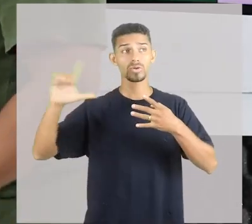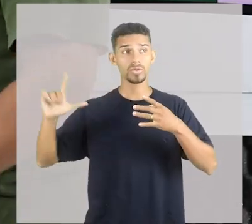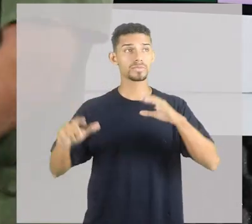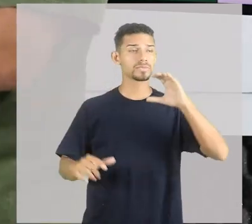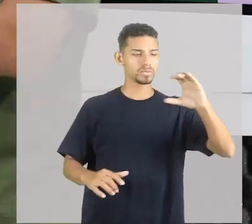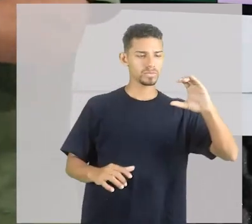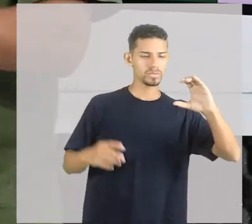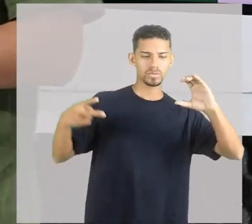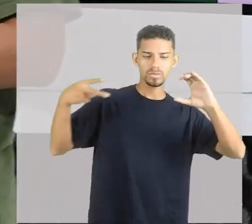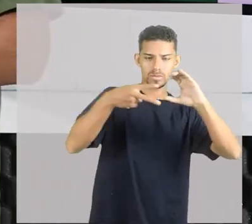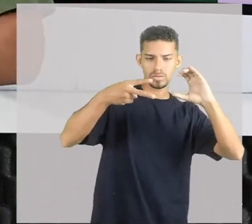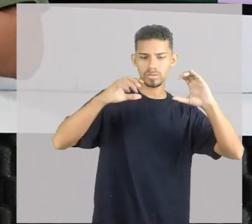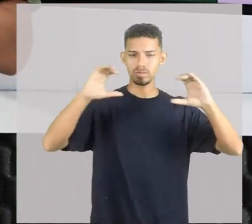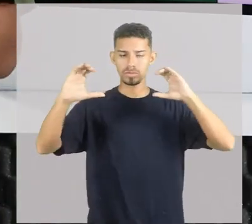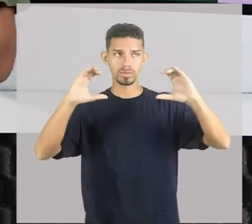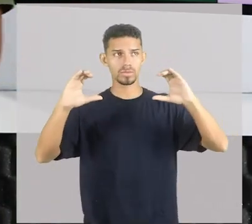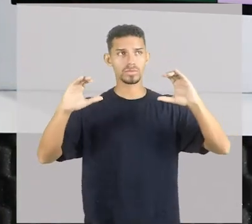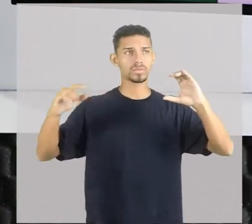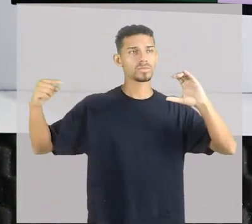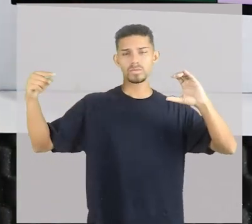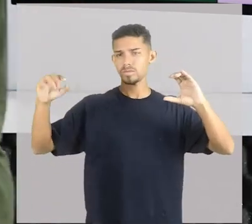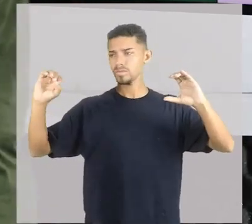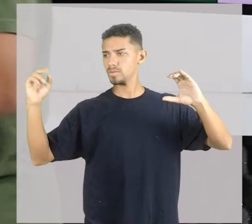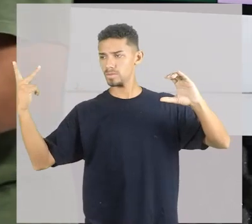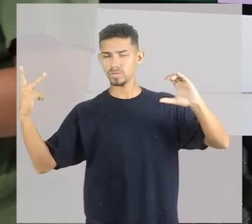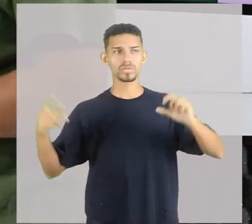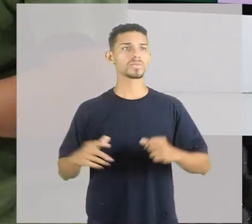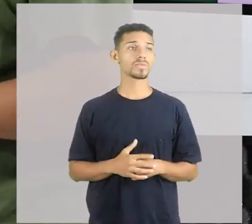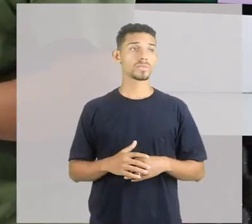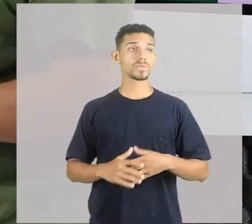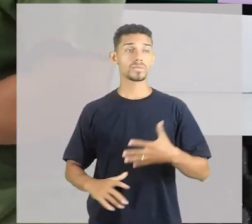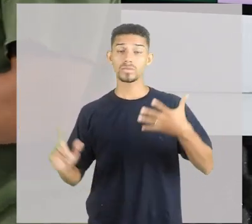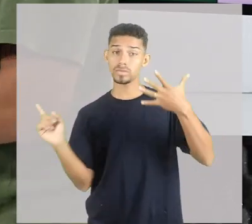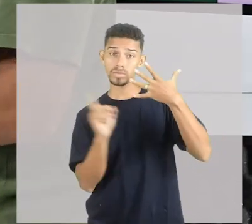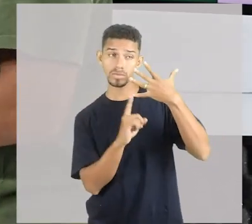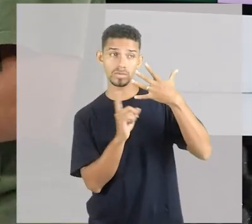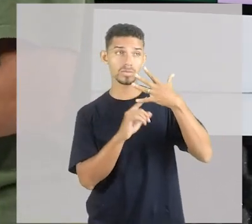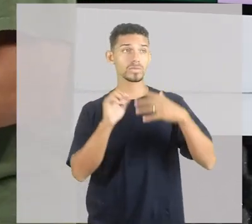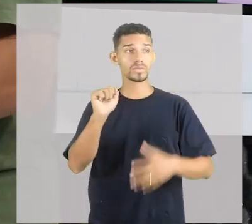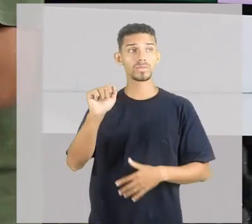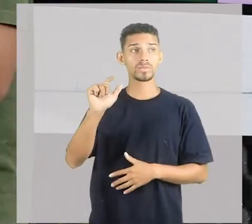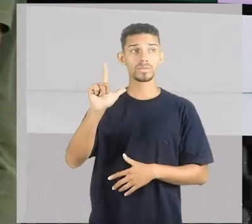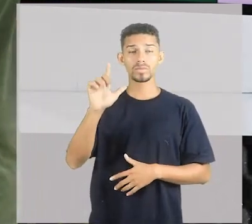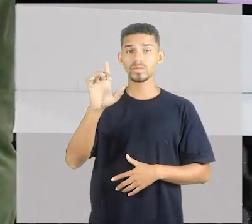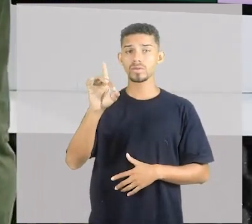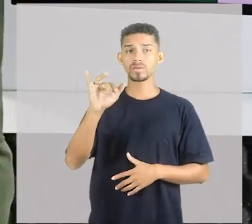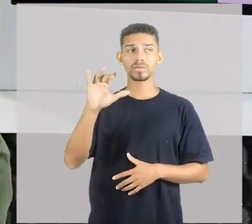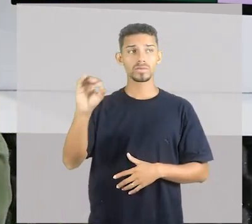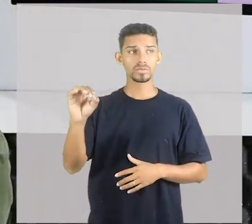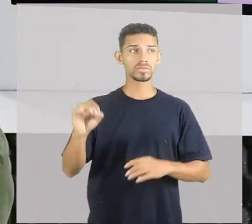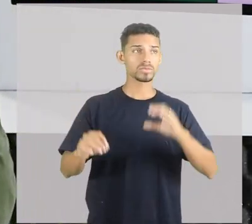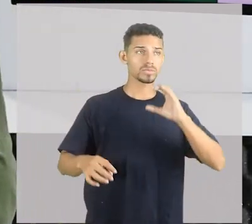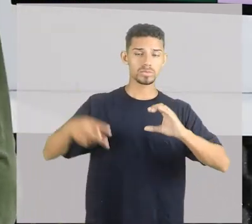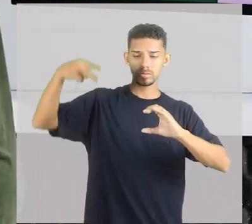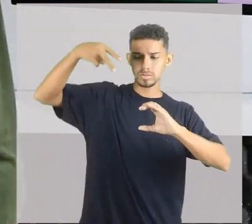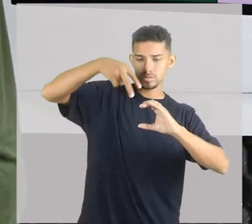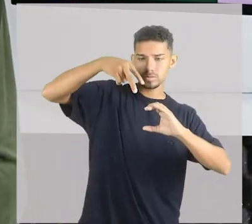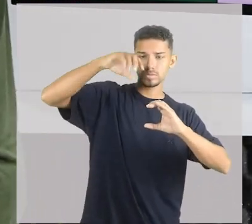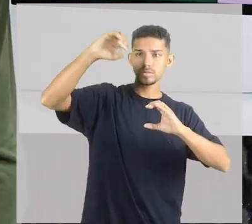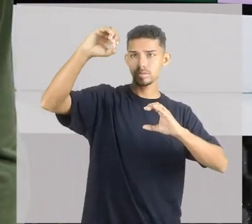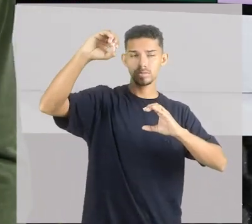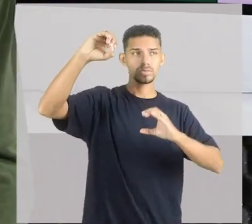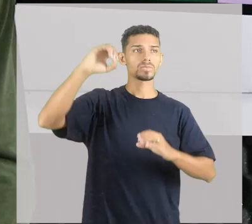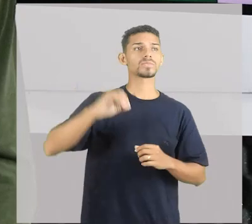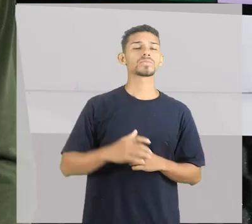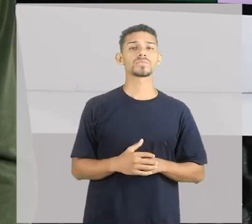já começam umas funções mais requintadas. Por exemplo, o aldeído, que tem esse grupo funcional bem aqui. Esse grupo